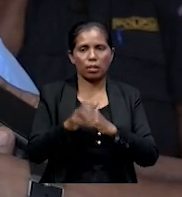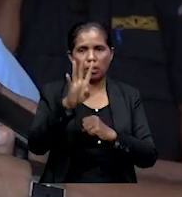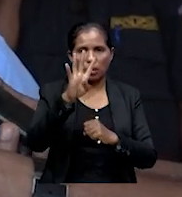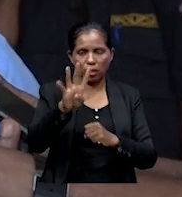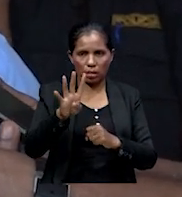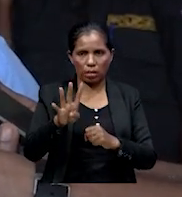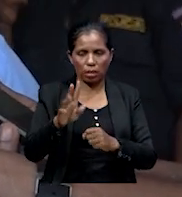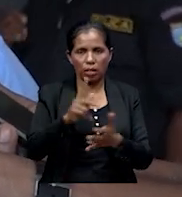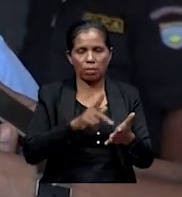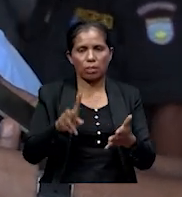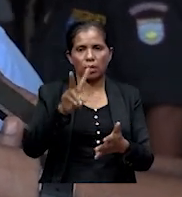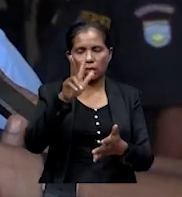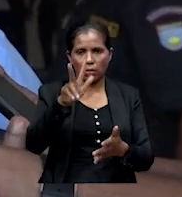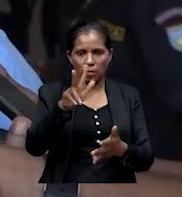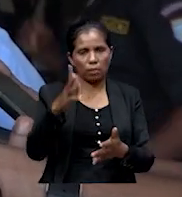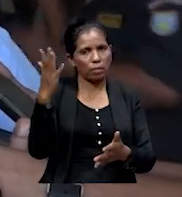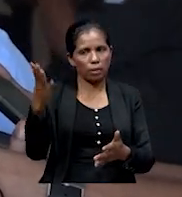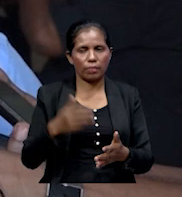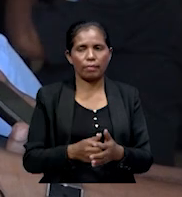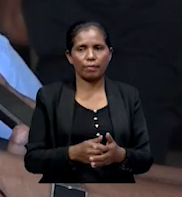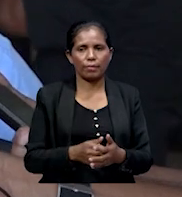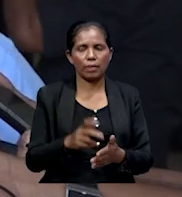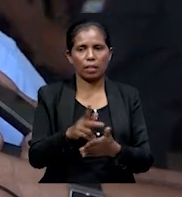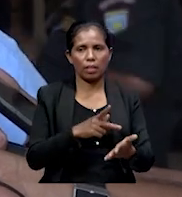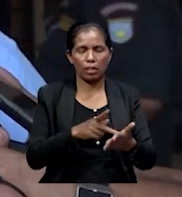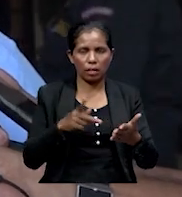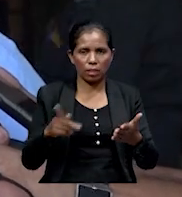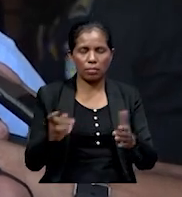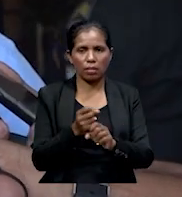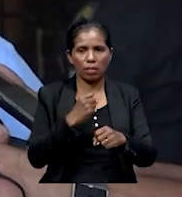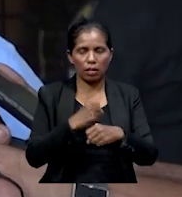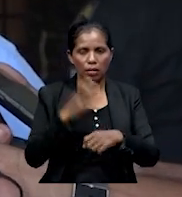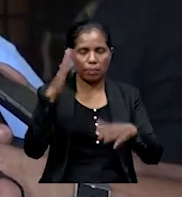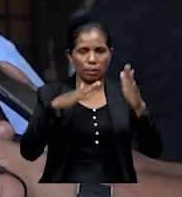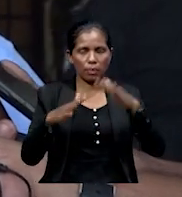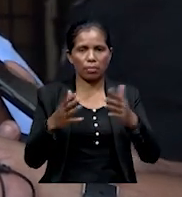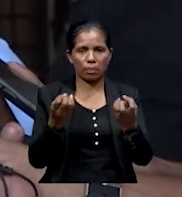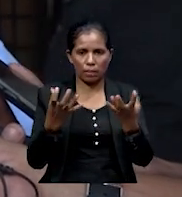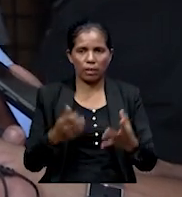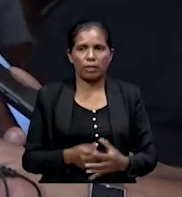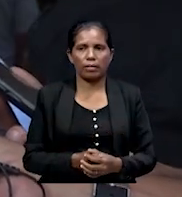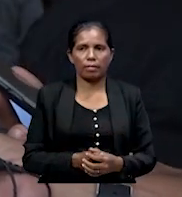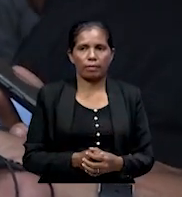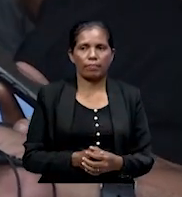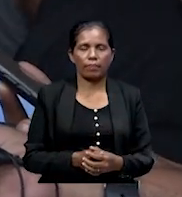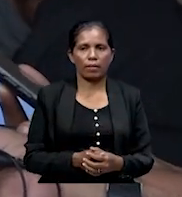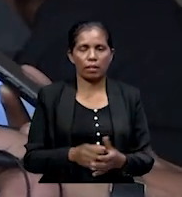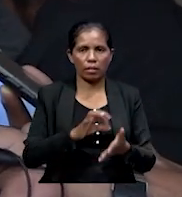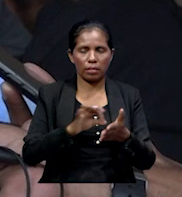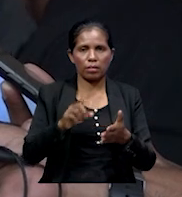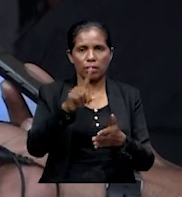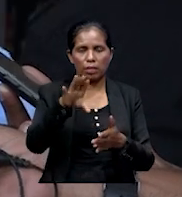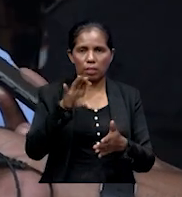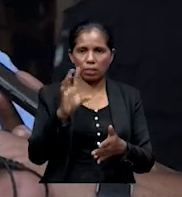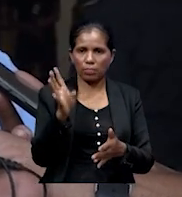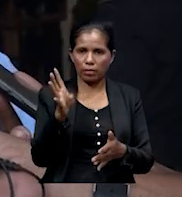bem magia na ba ia crime ofensas grave na bem previsto ia 146 e